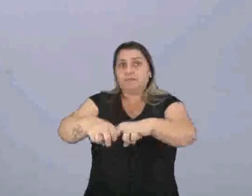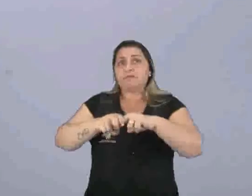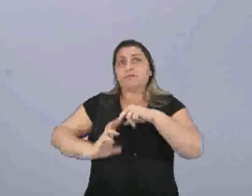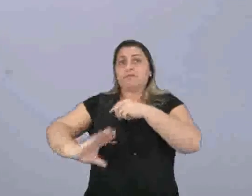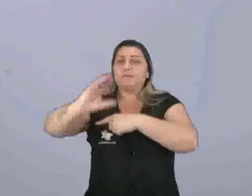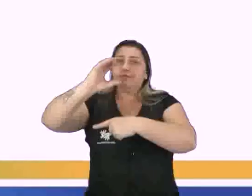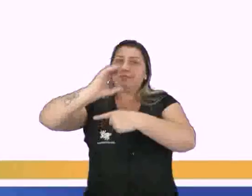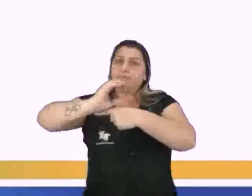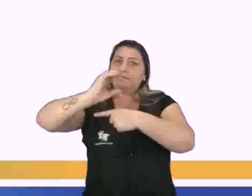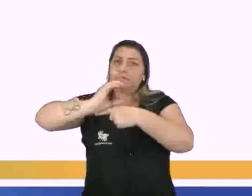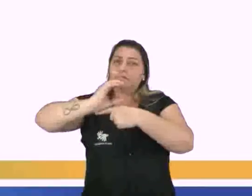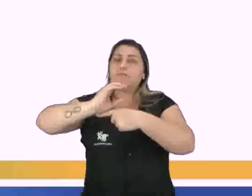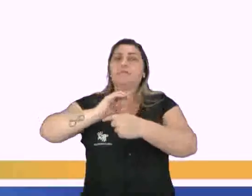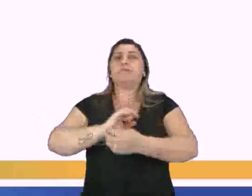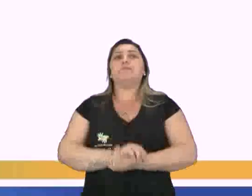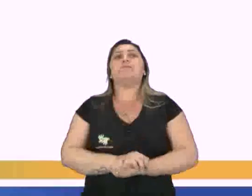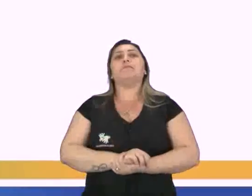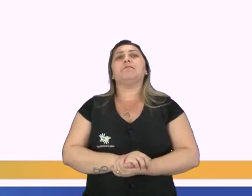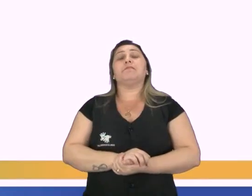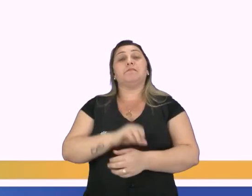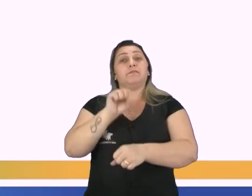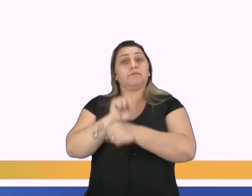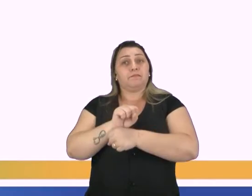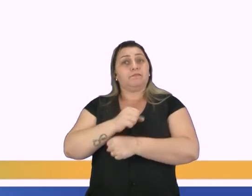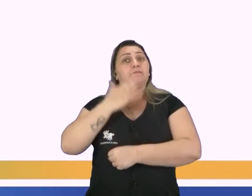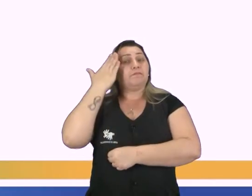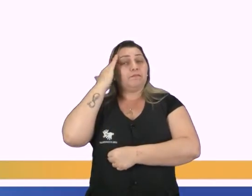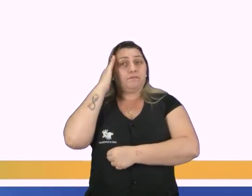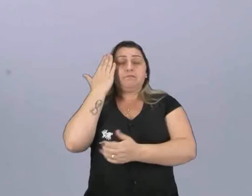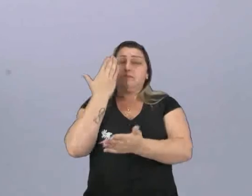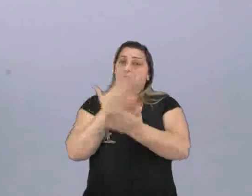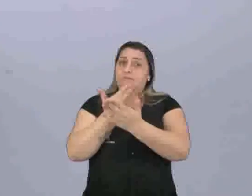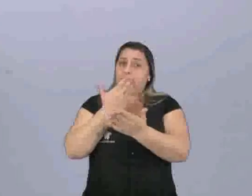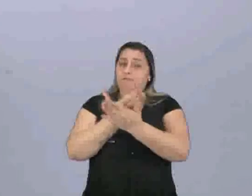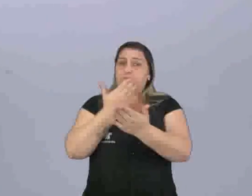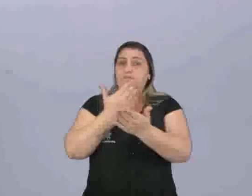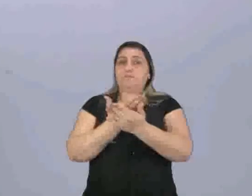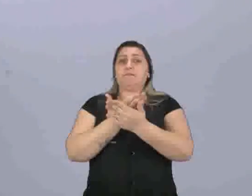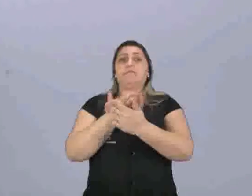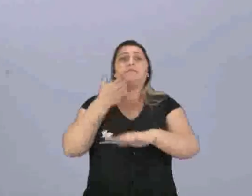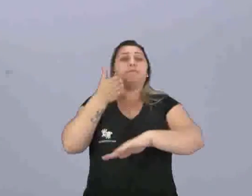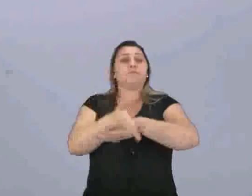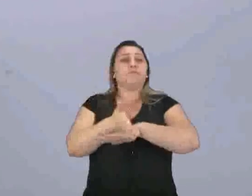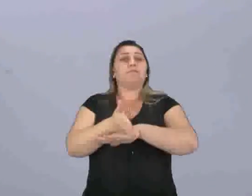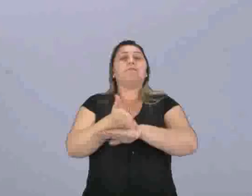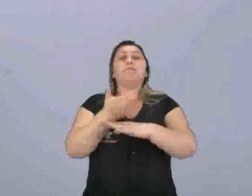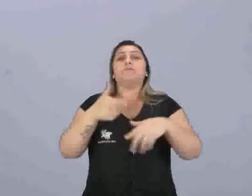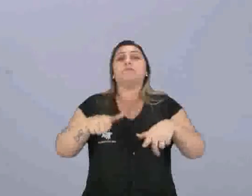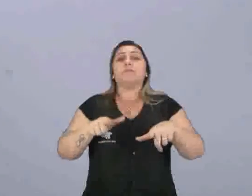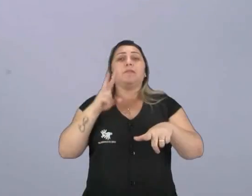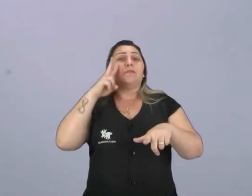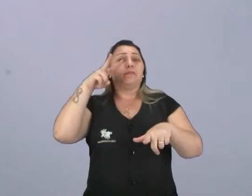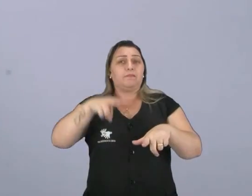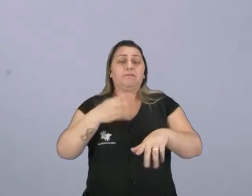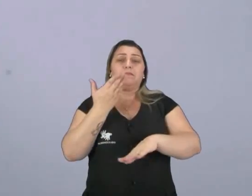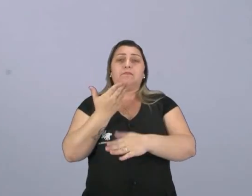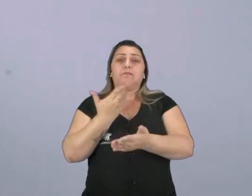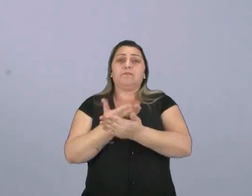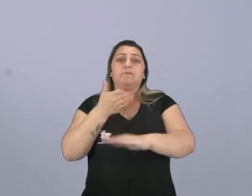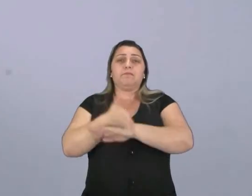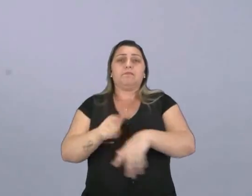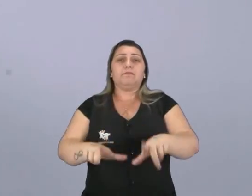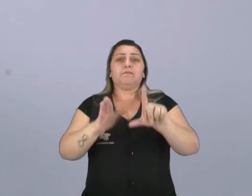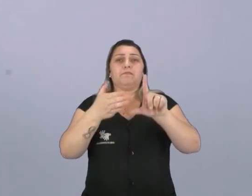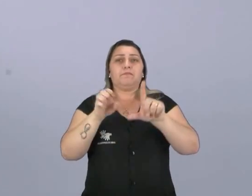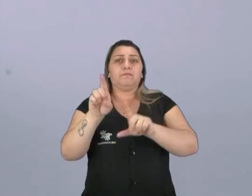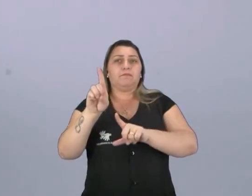a alternativa correta é a letra C. Espero que tenham entendido a aula. Para acessar novamente, rever essa aula,